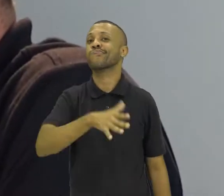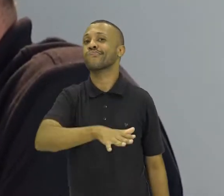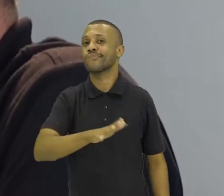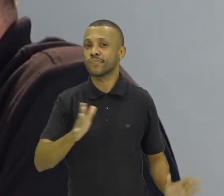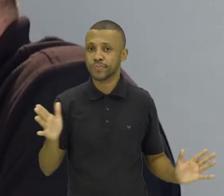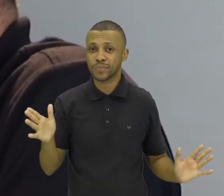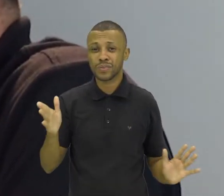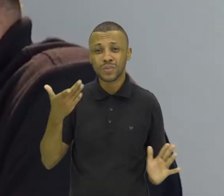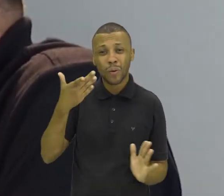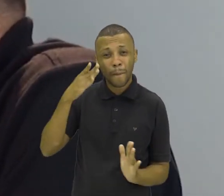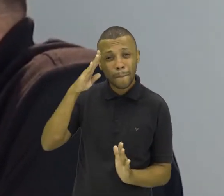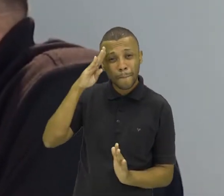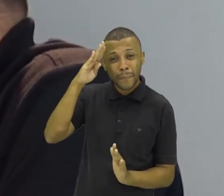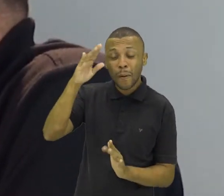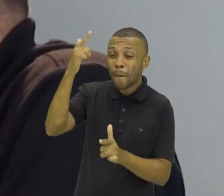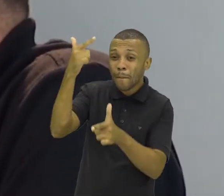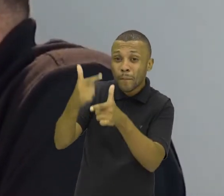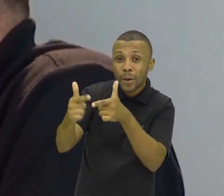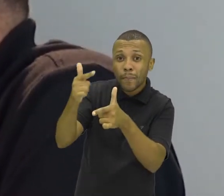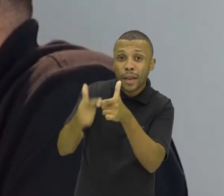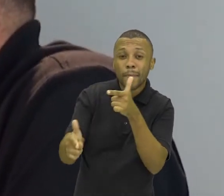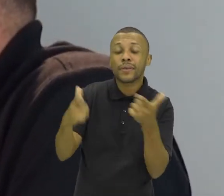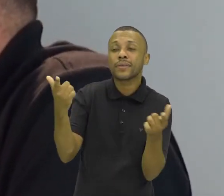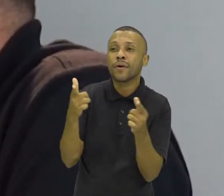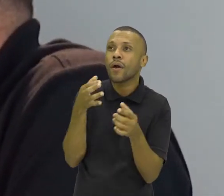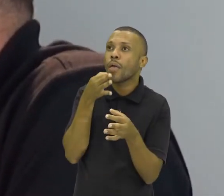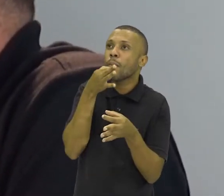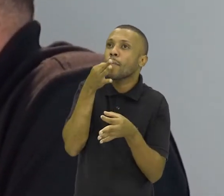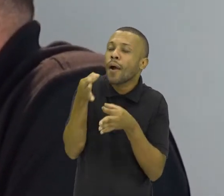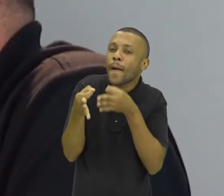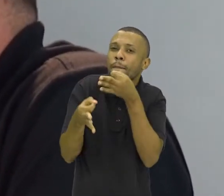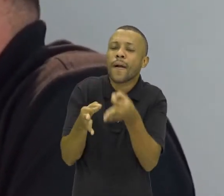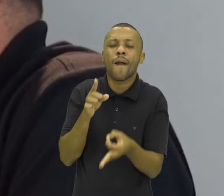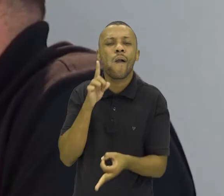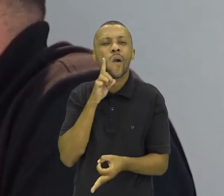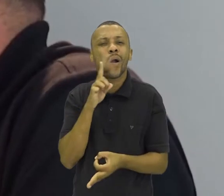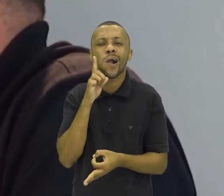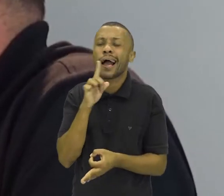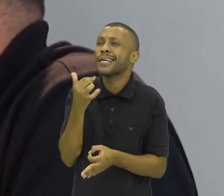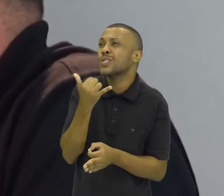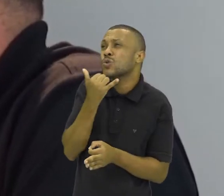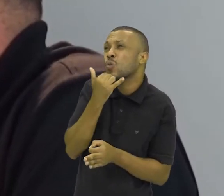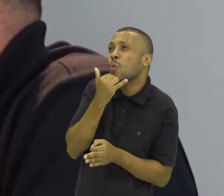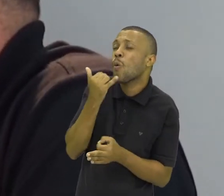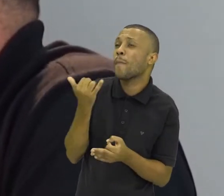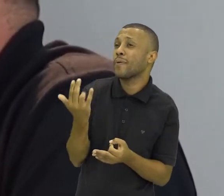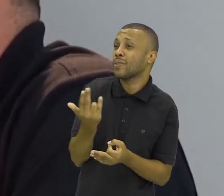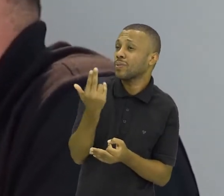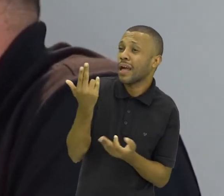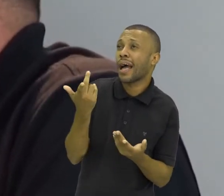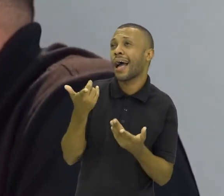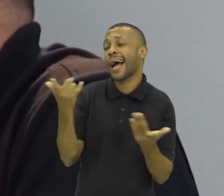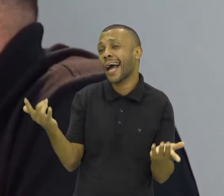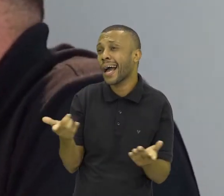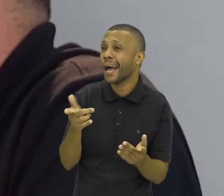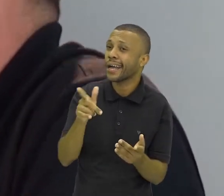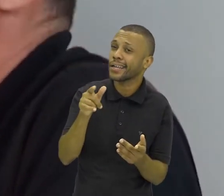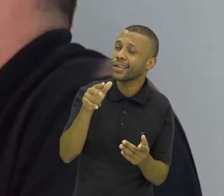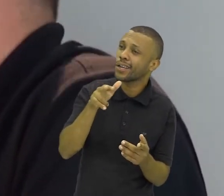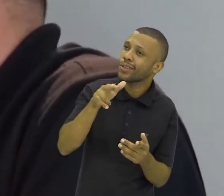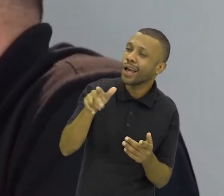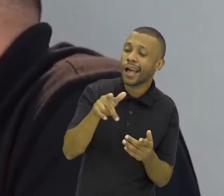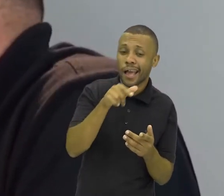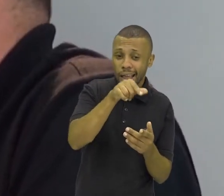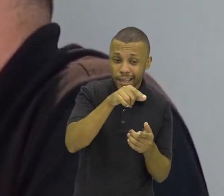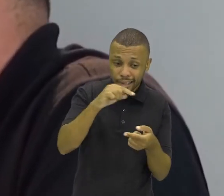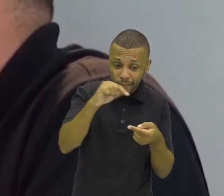são. O maior problema são as desculpas. É justamente a maior parte dos acidentes acontecem nas desculpas. Ah, bebi pouco. Ah,